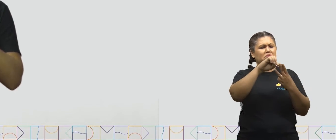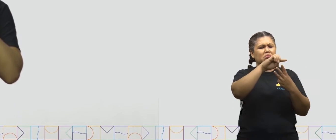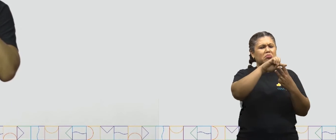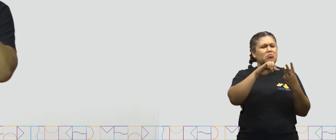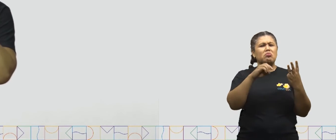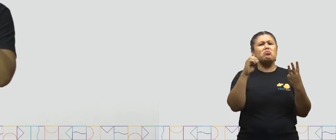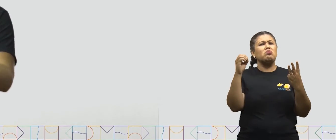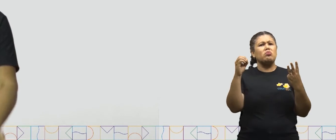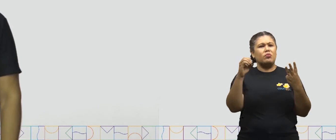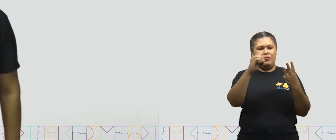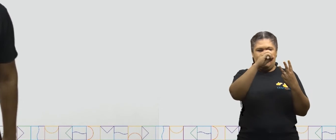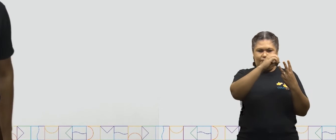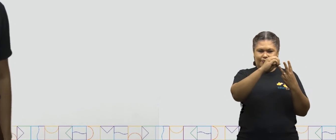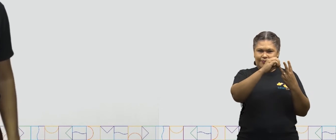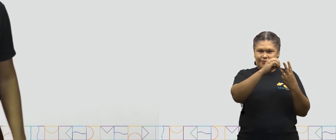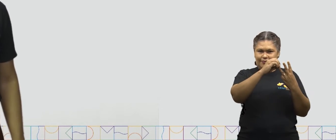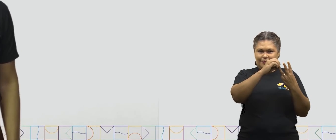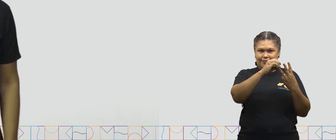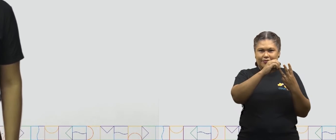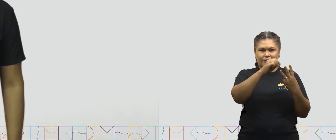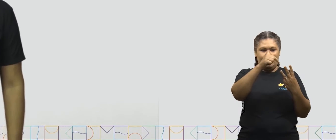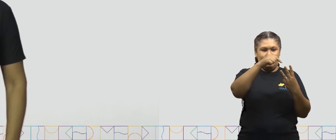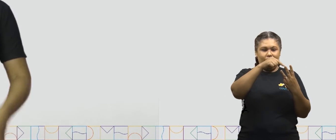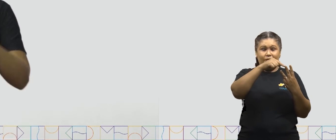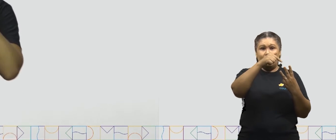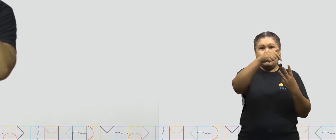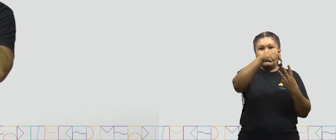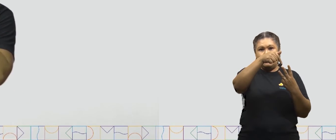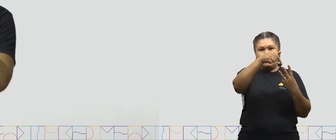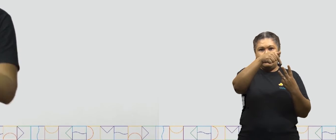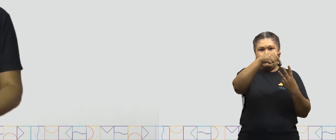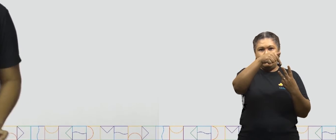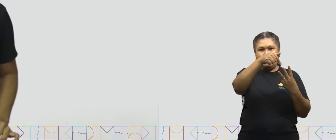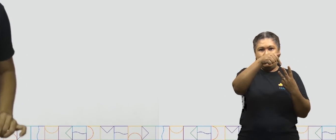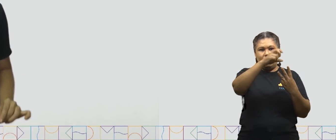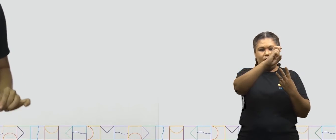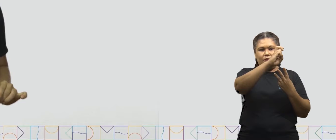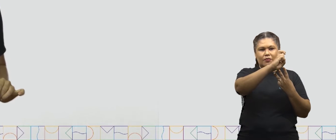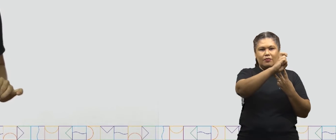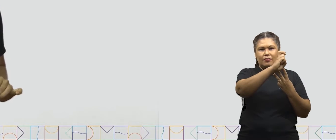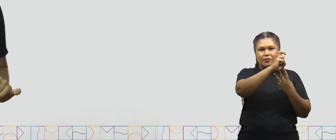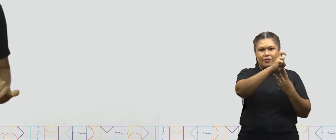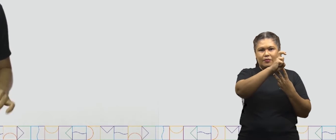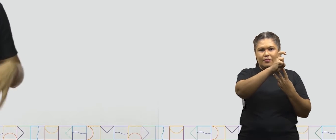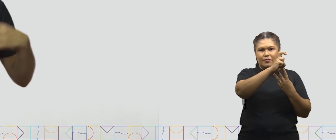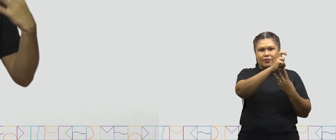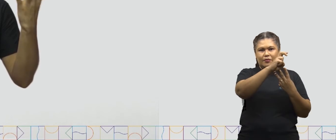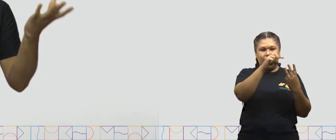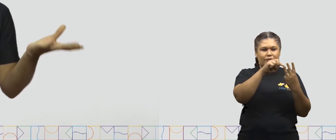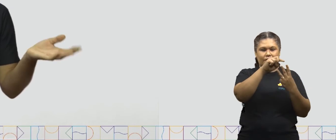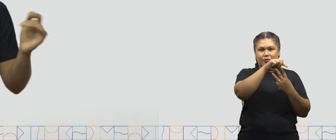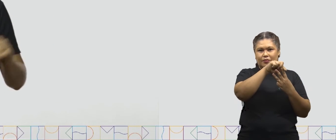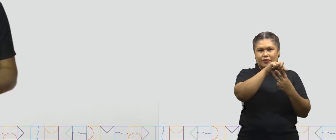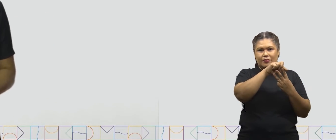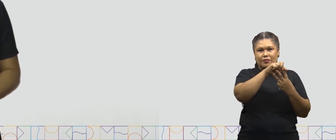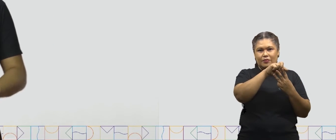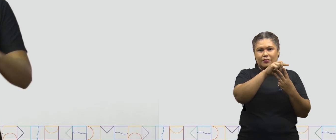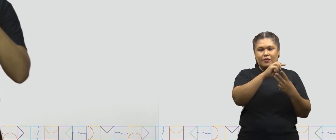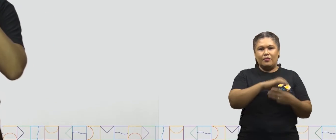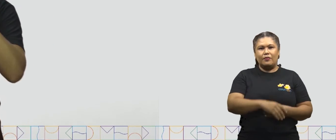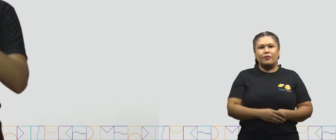na unidade, o 7 na dezena e o 5 na